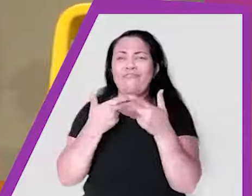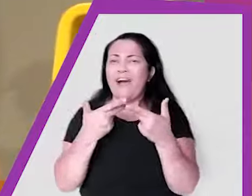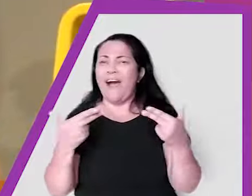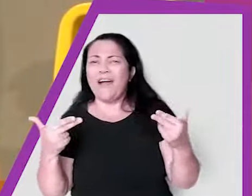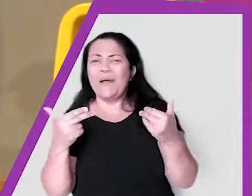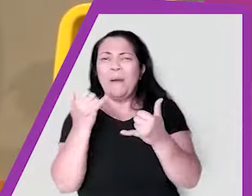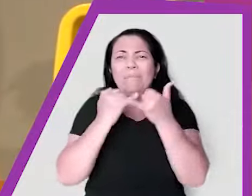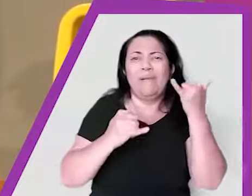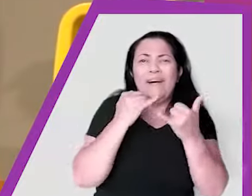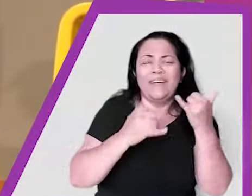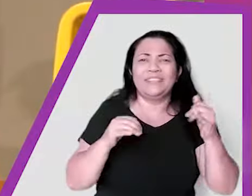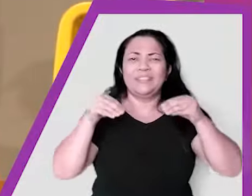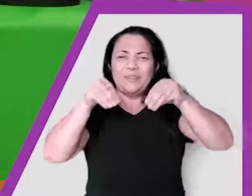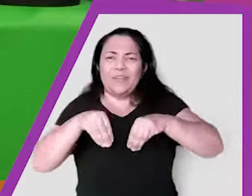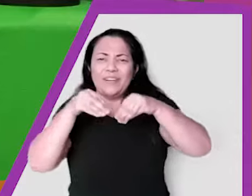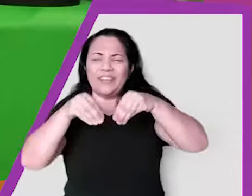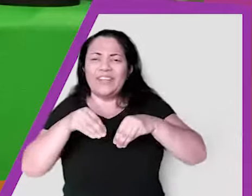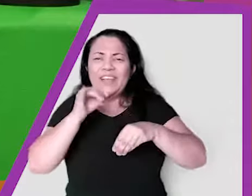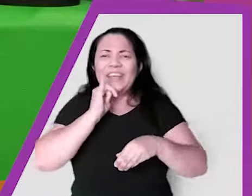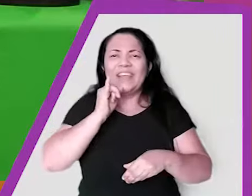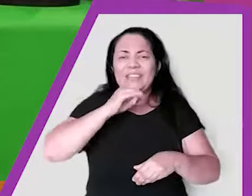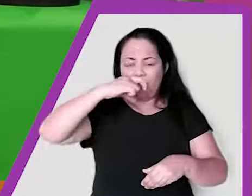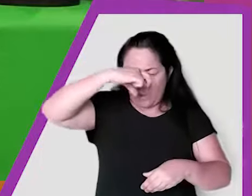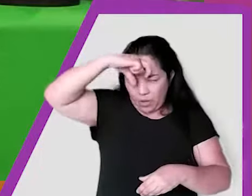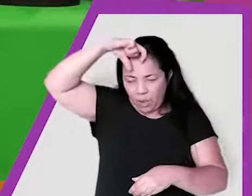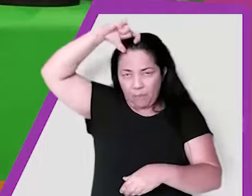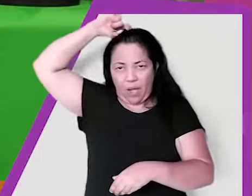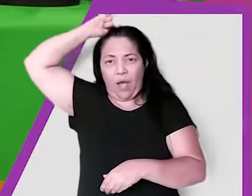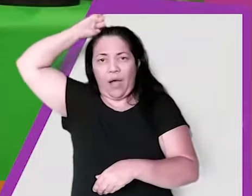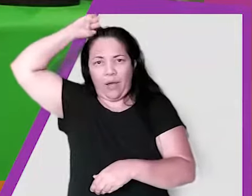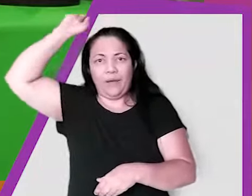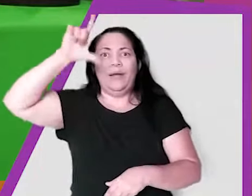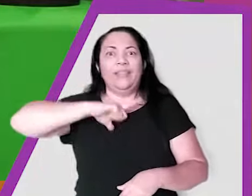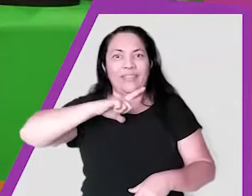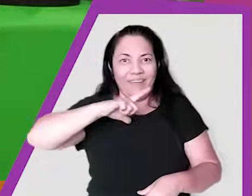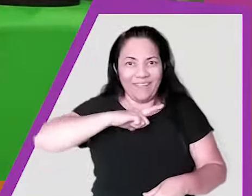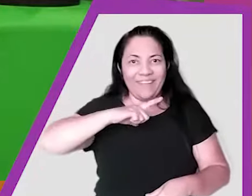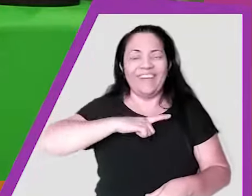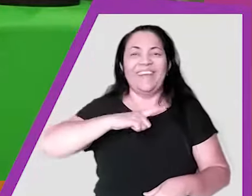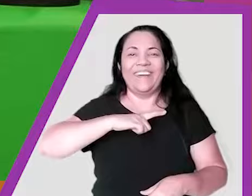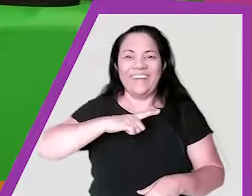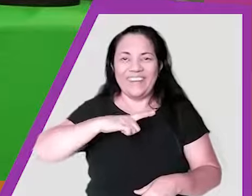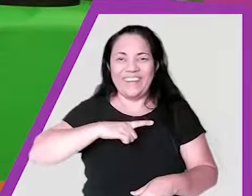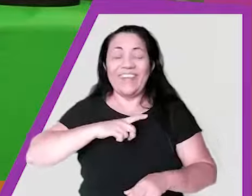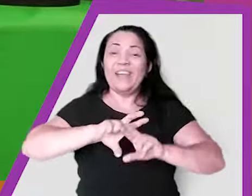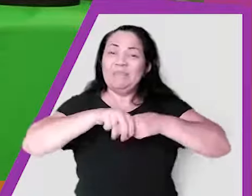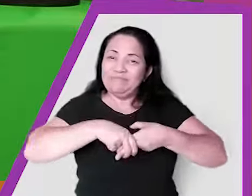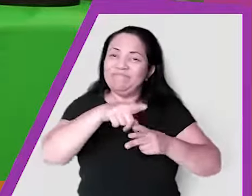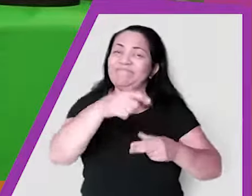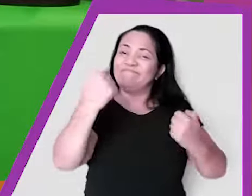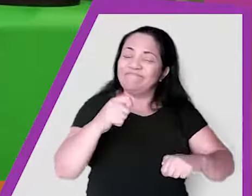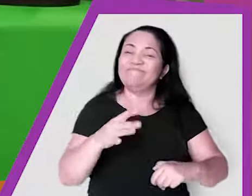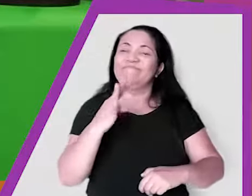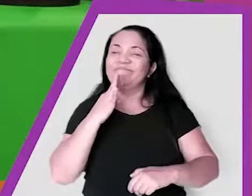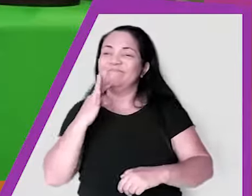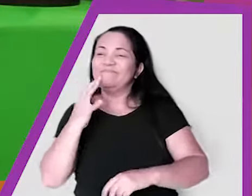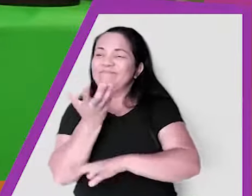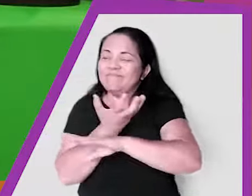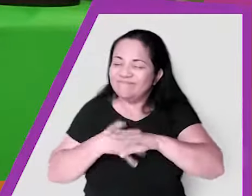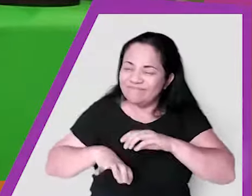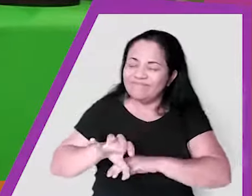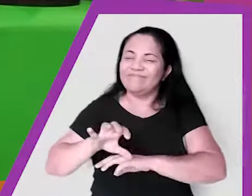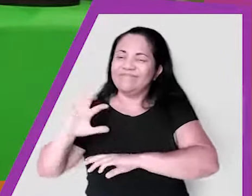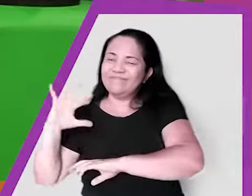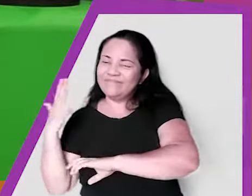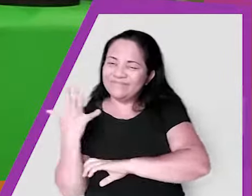também temos, assim, bichos bem próximos aos cangurus? Sim, o gambá e a cuíca são da mesma espécie.